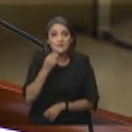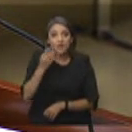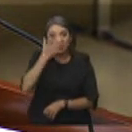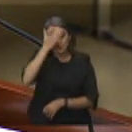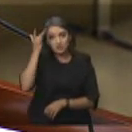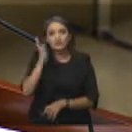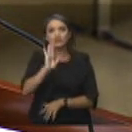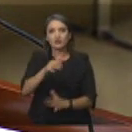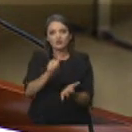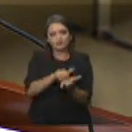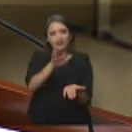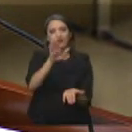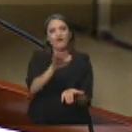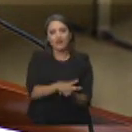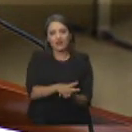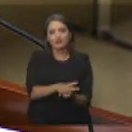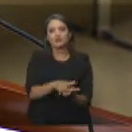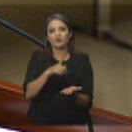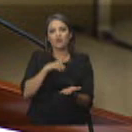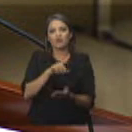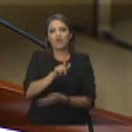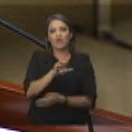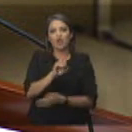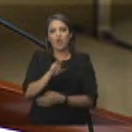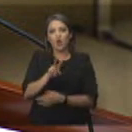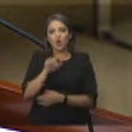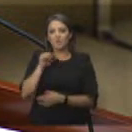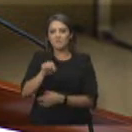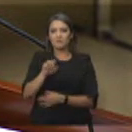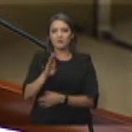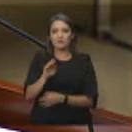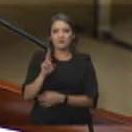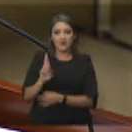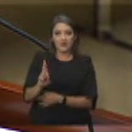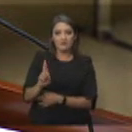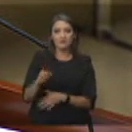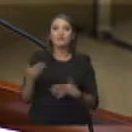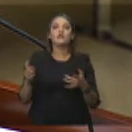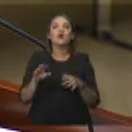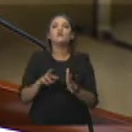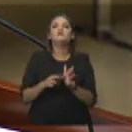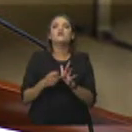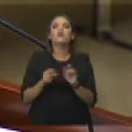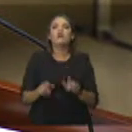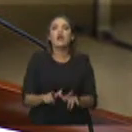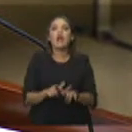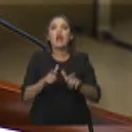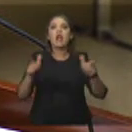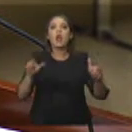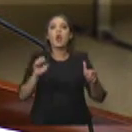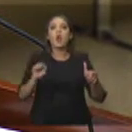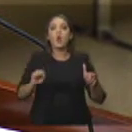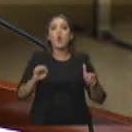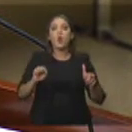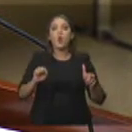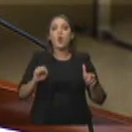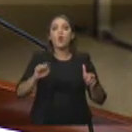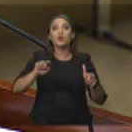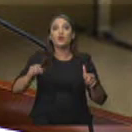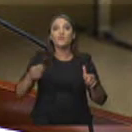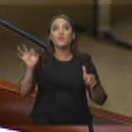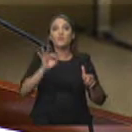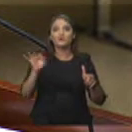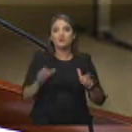estão cadastrados na conta GovBR. Isso representa um aumento de 8.000% em relação aos números de